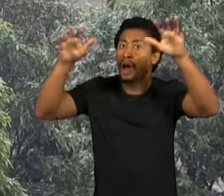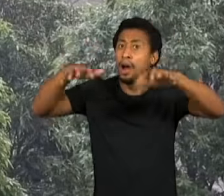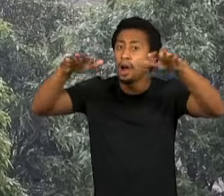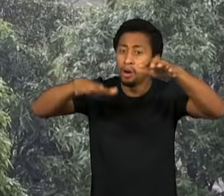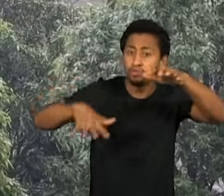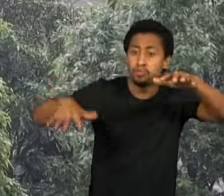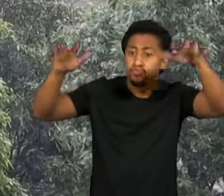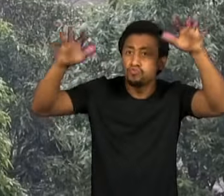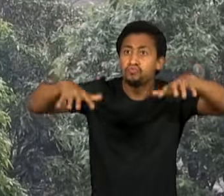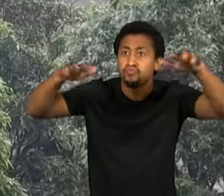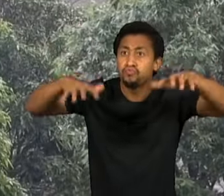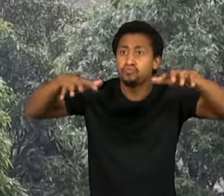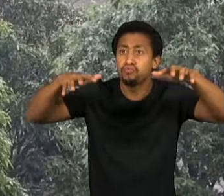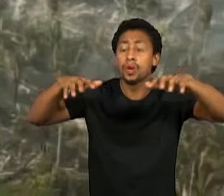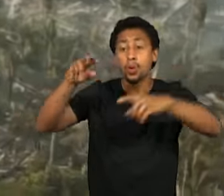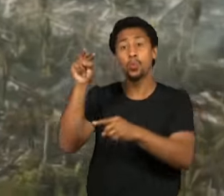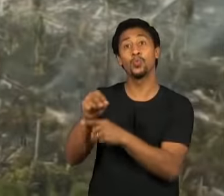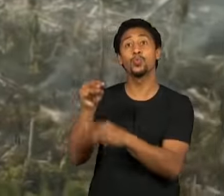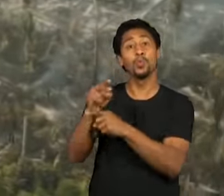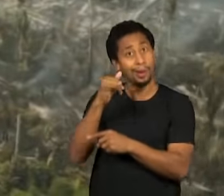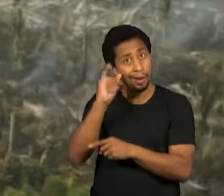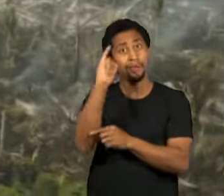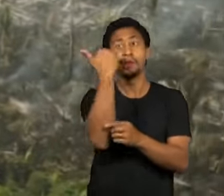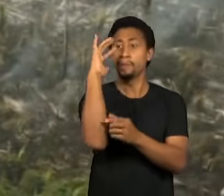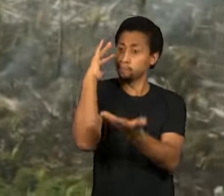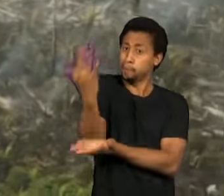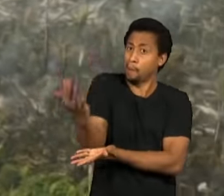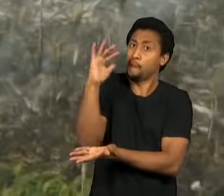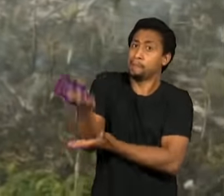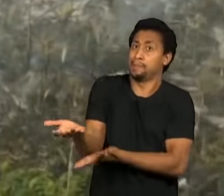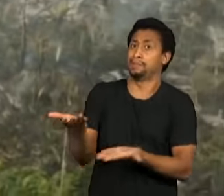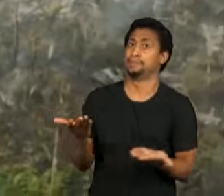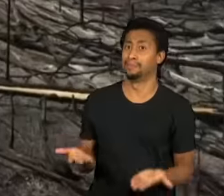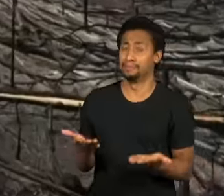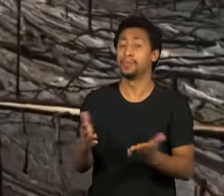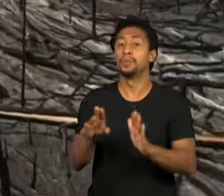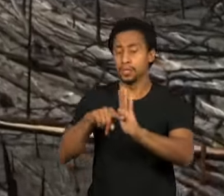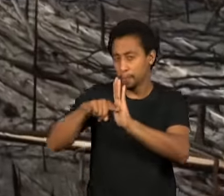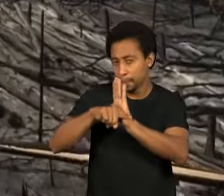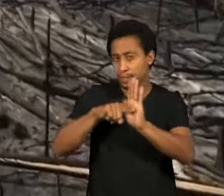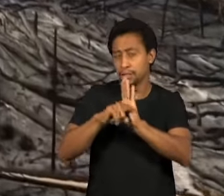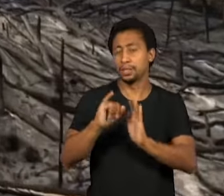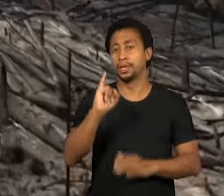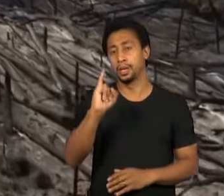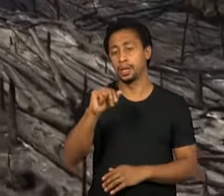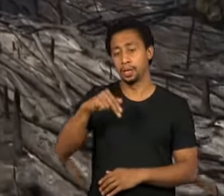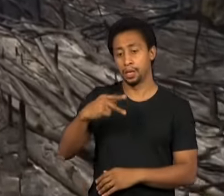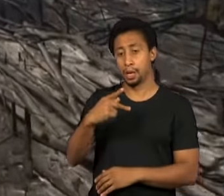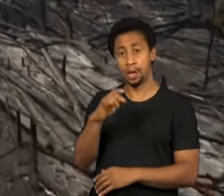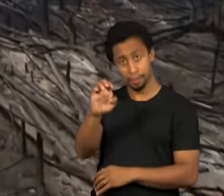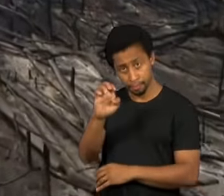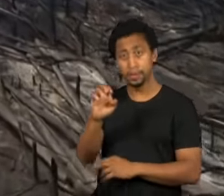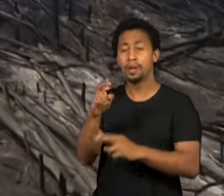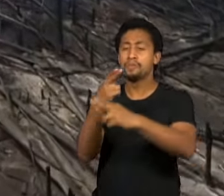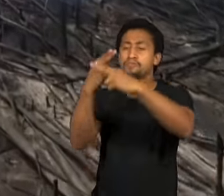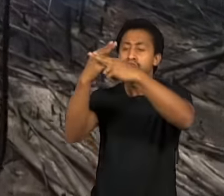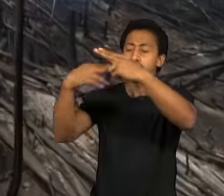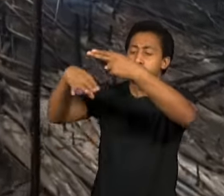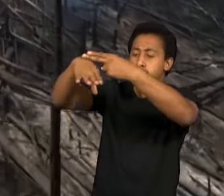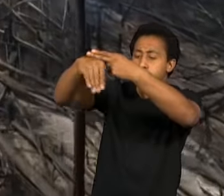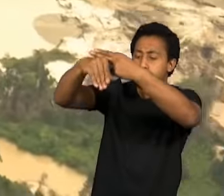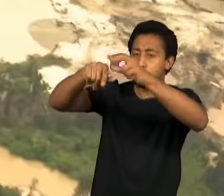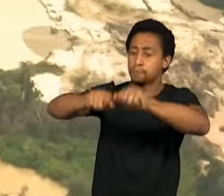os dados de desmatamento. As informações são do INPE, Instituto Nacional de Pesquisas